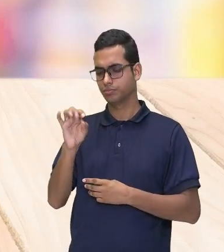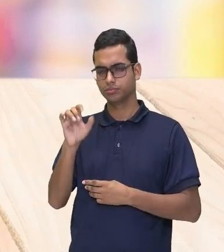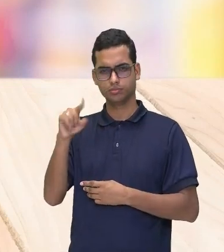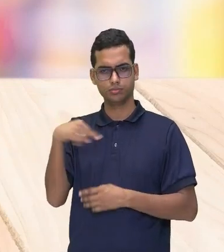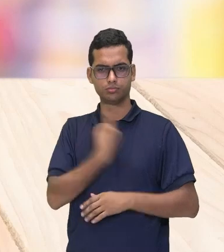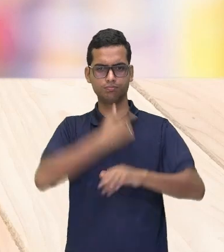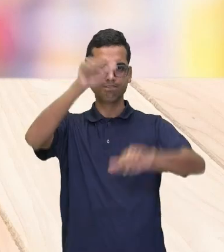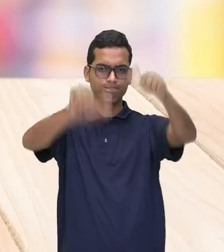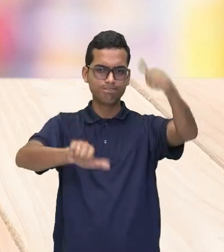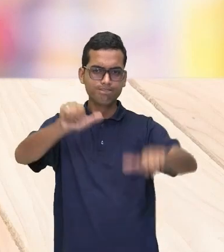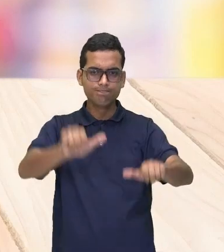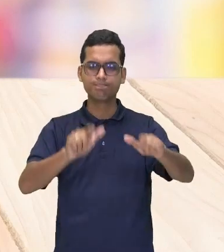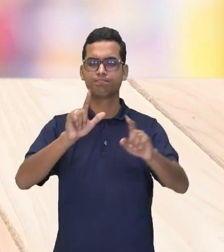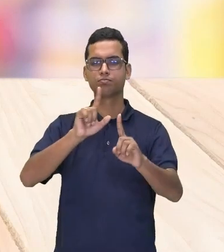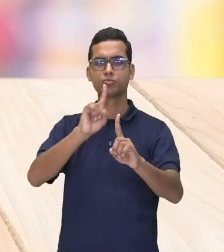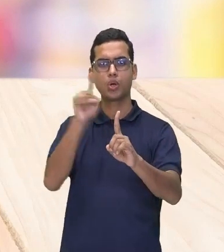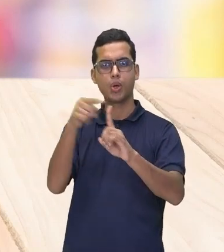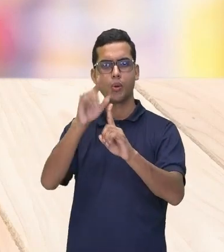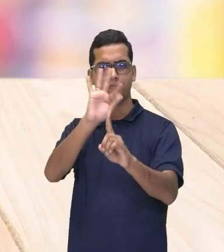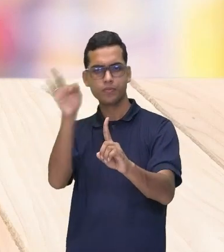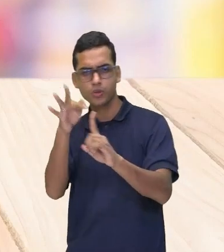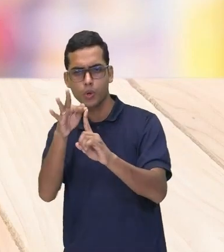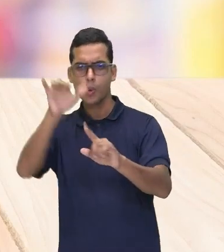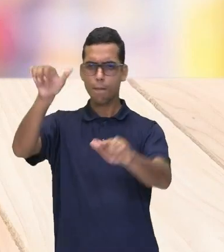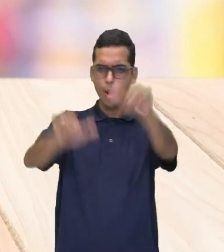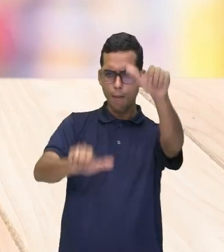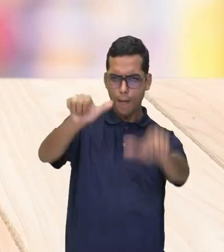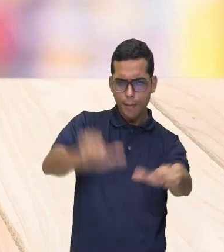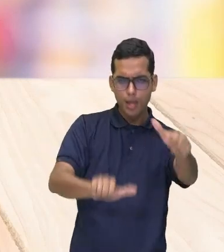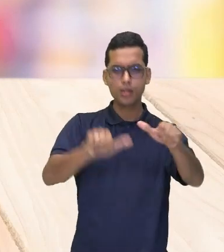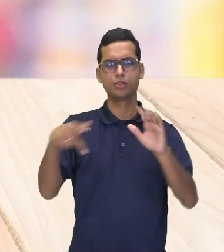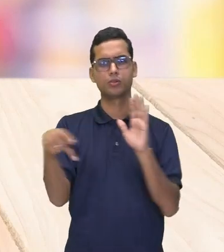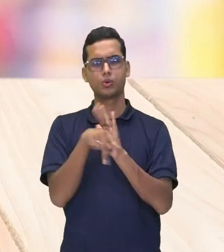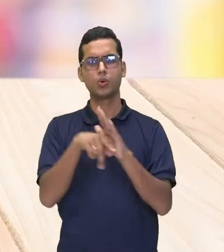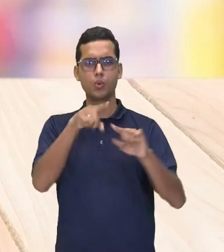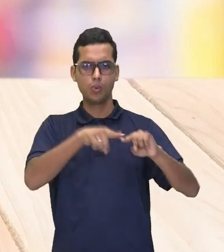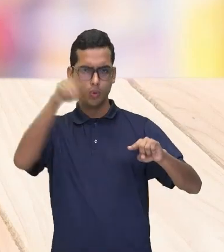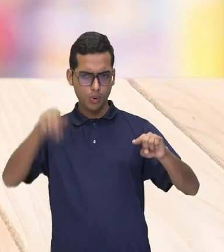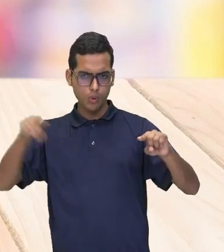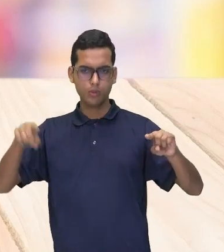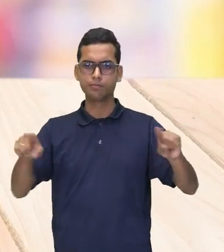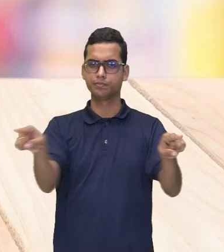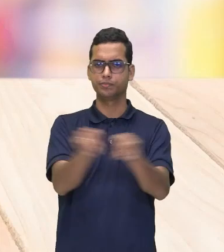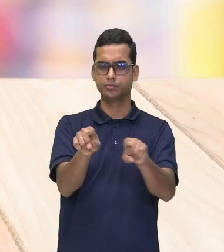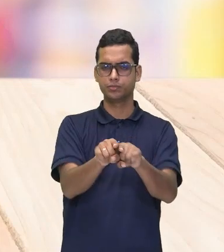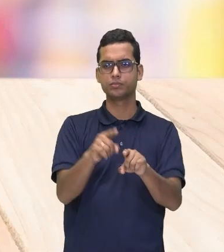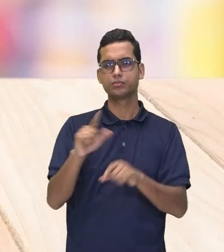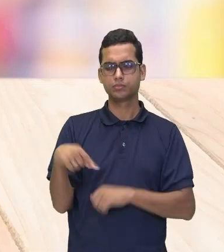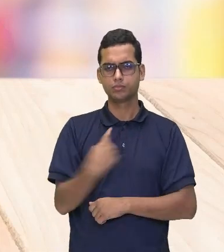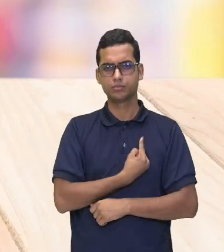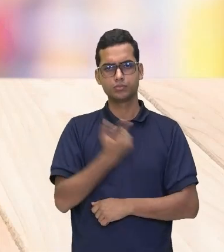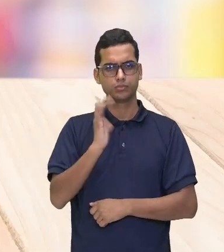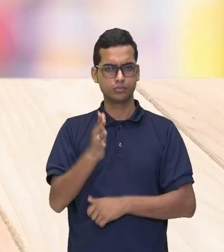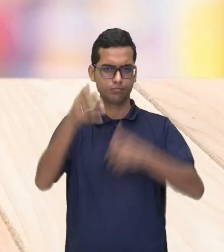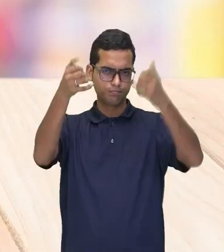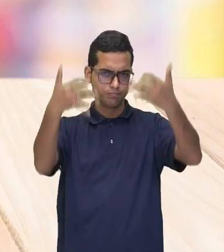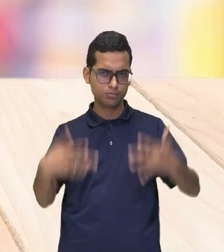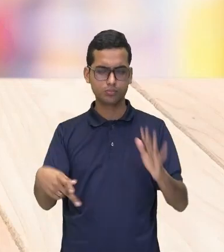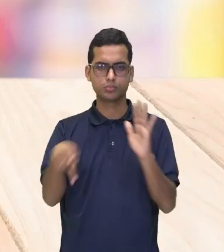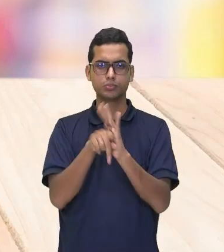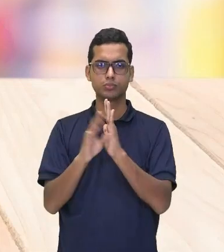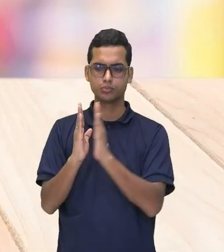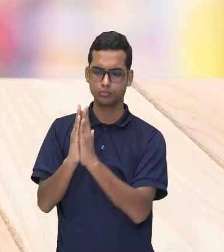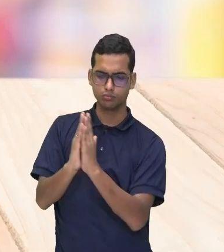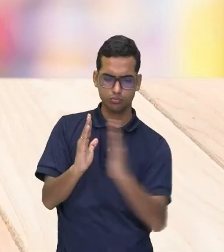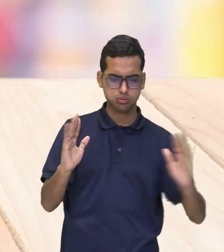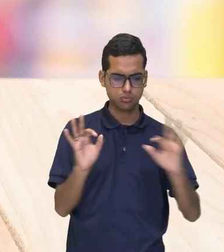trabalhar lá a função e a análise, né, do gráfico da função. Como eu falei, né, tem o comportamento linear,